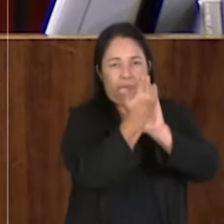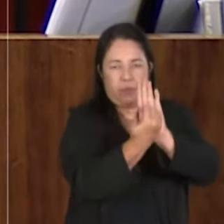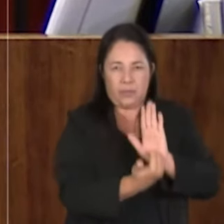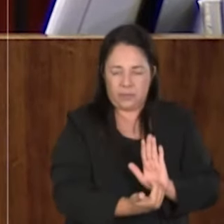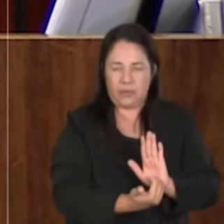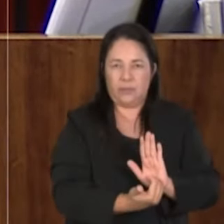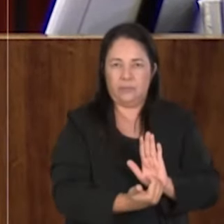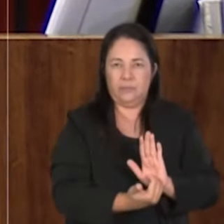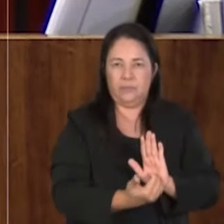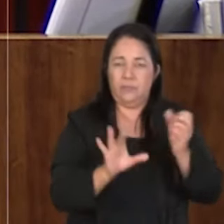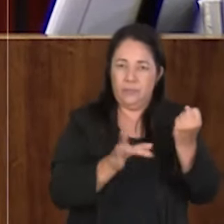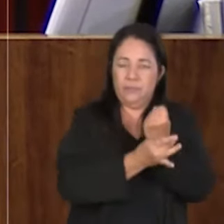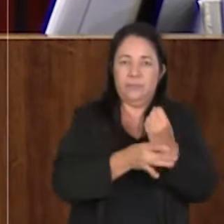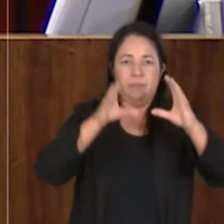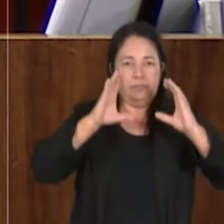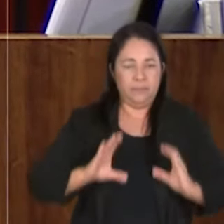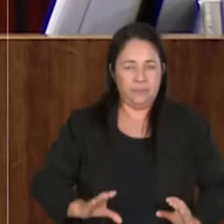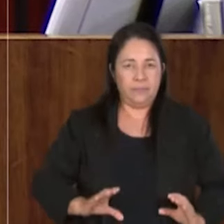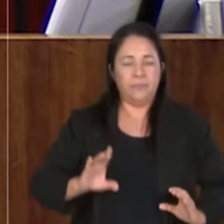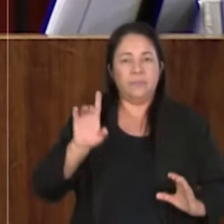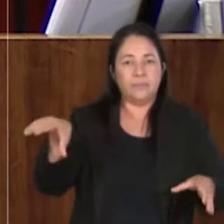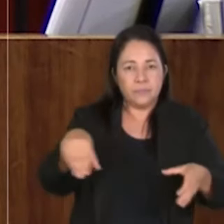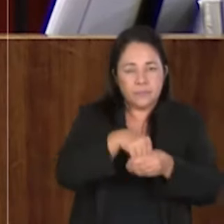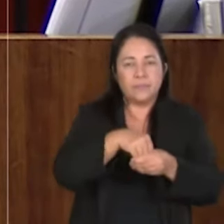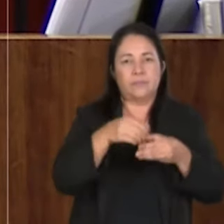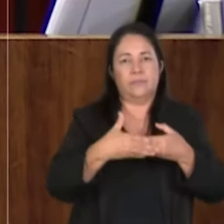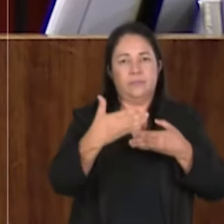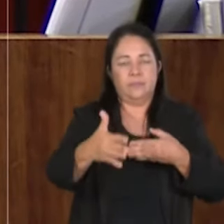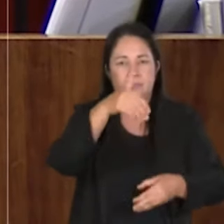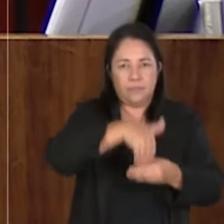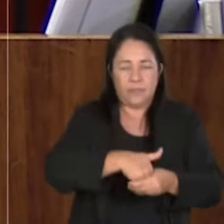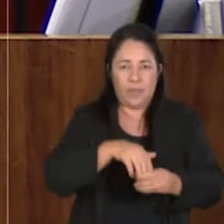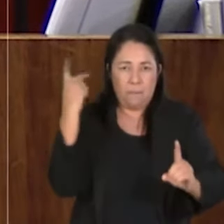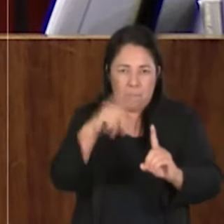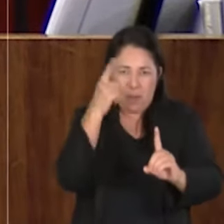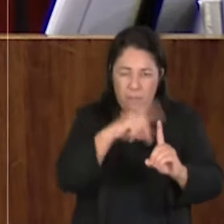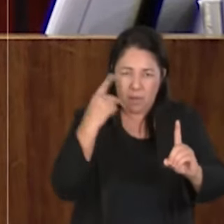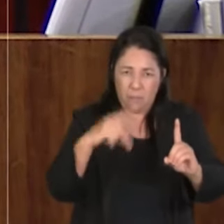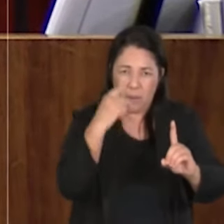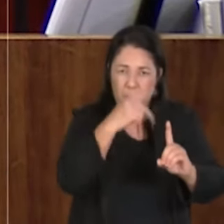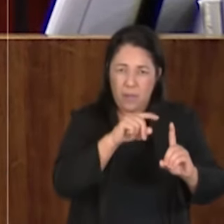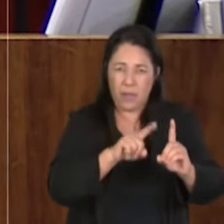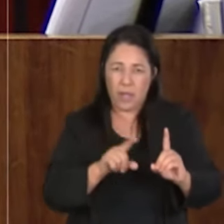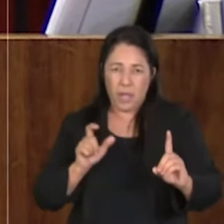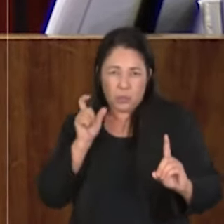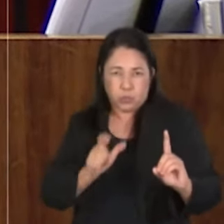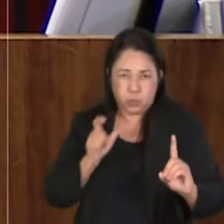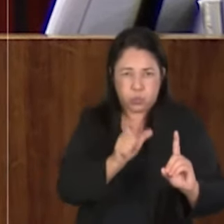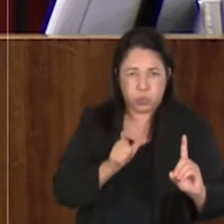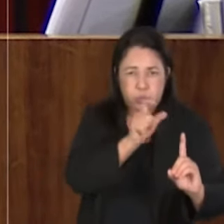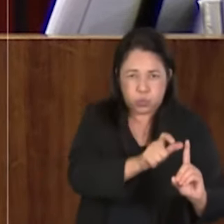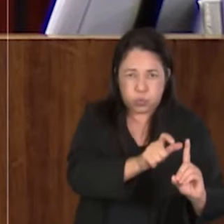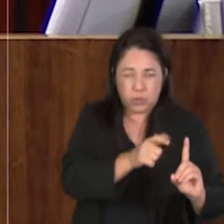virtuoso e benéfico à cidadania, que é o processo eleitoral. Agressões físicas, atentados contra pessoas, em especial